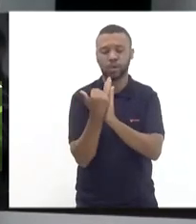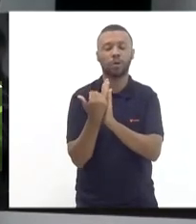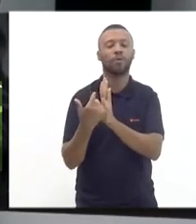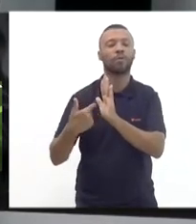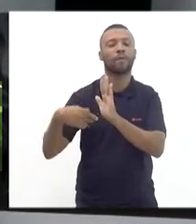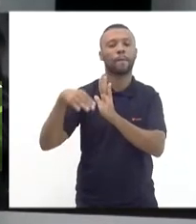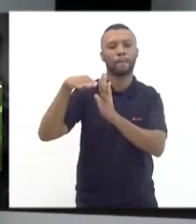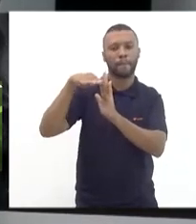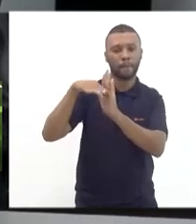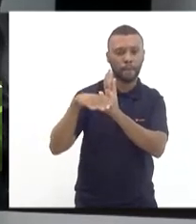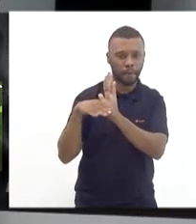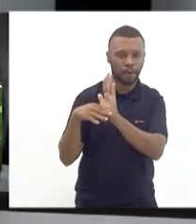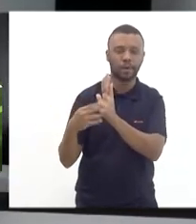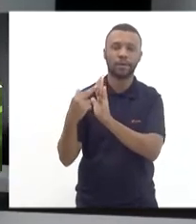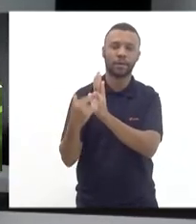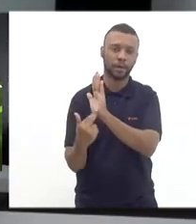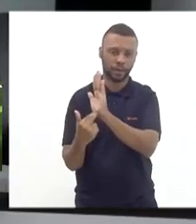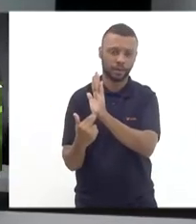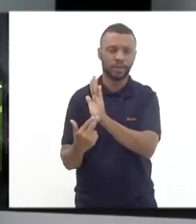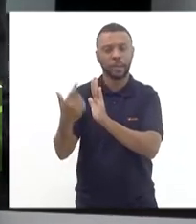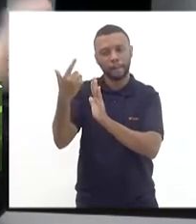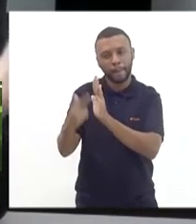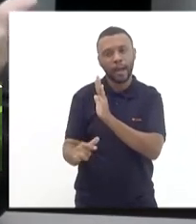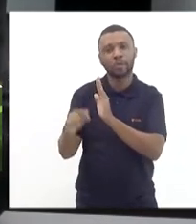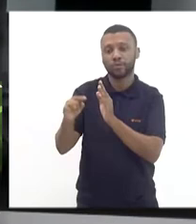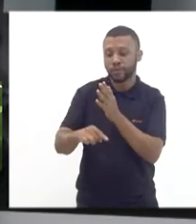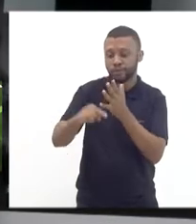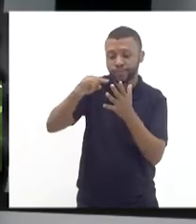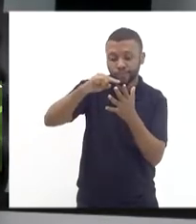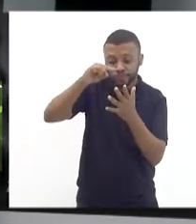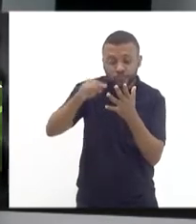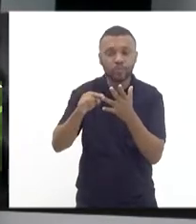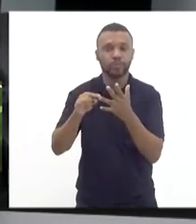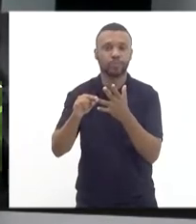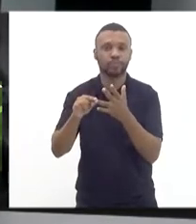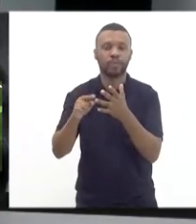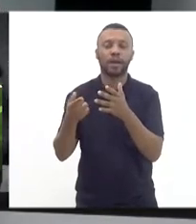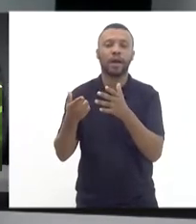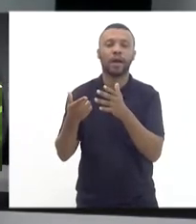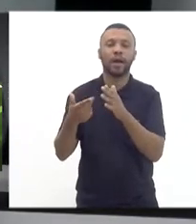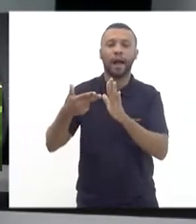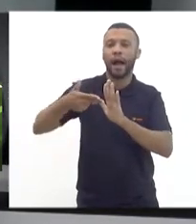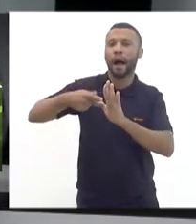mais um pilar dentro dessa ação. A portaria da CODIN também